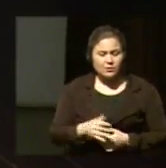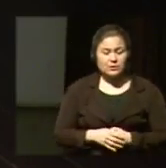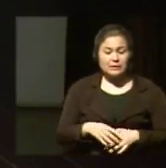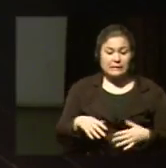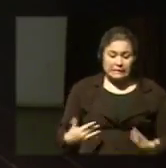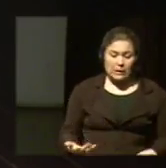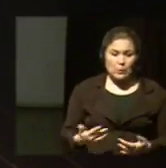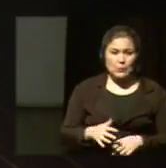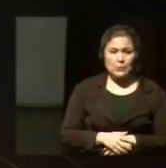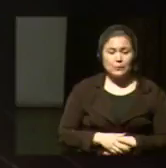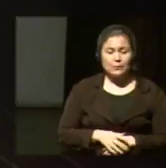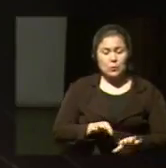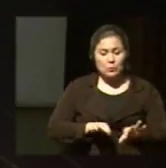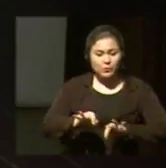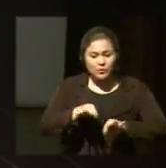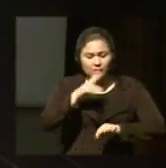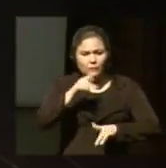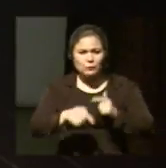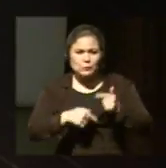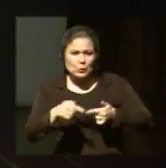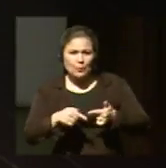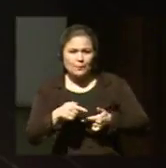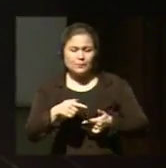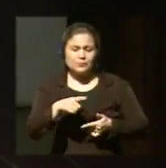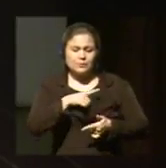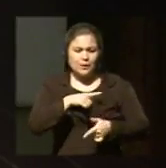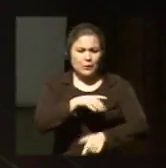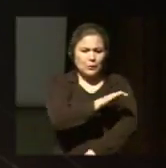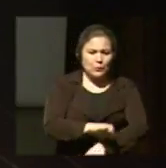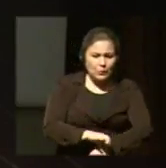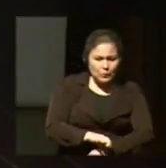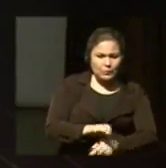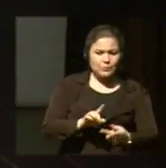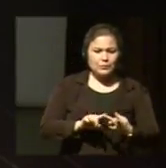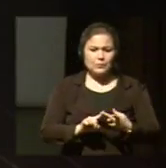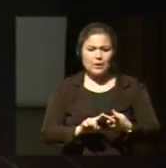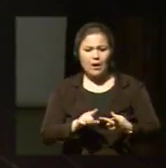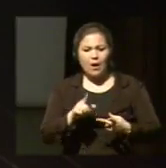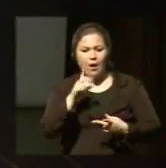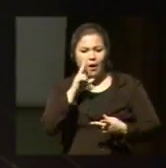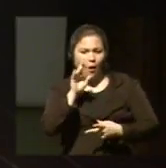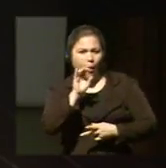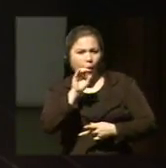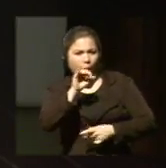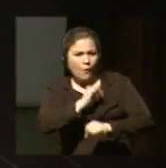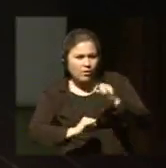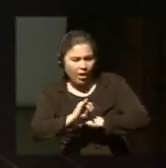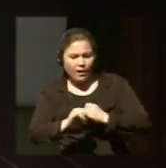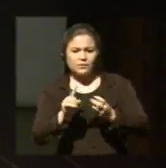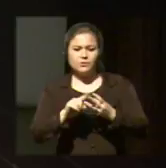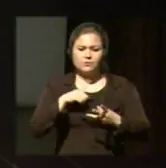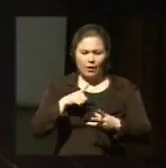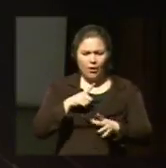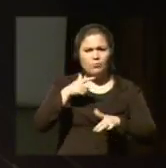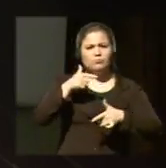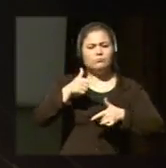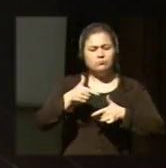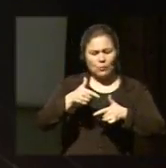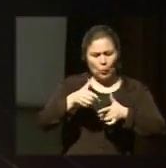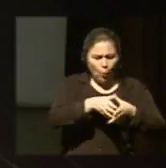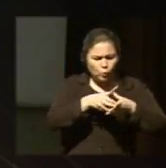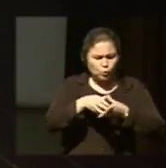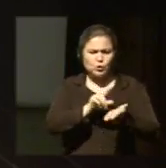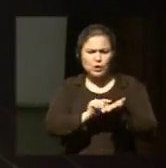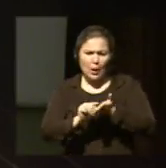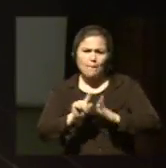Então, os projetos funcionam assim que tem cursos, dois cursos online, a gente faz coisas em conjunto em digital, mas sempre